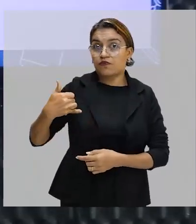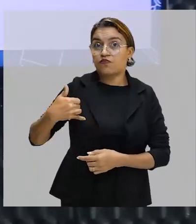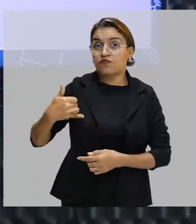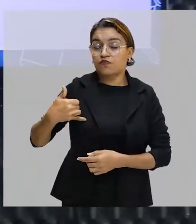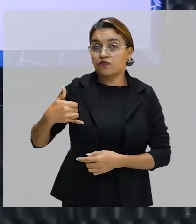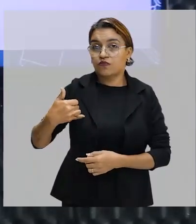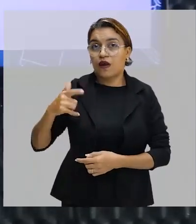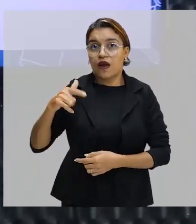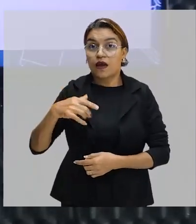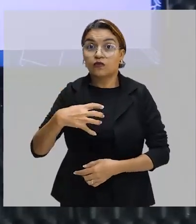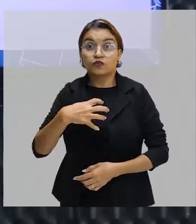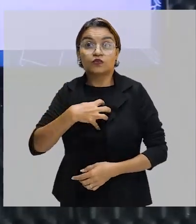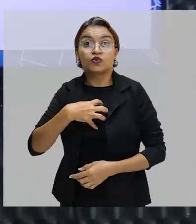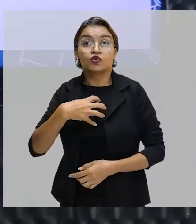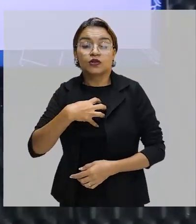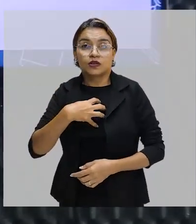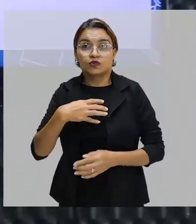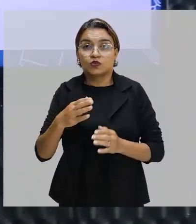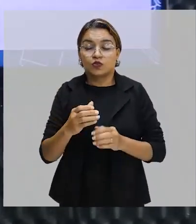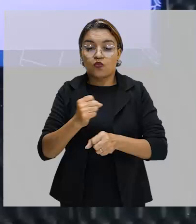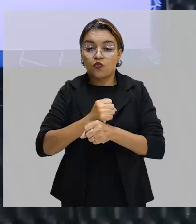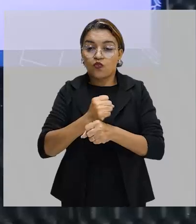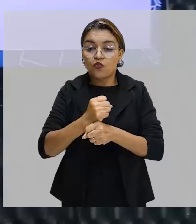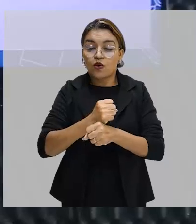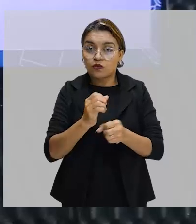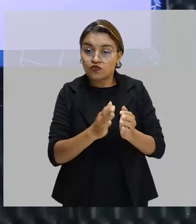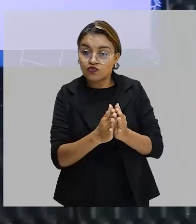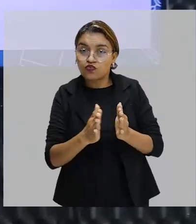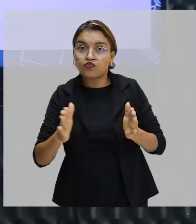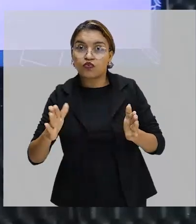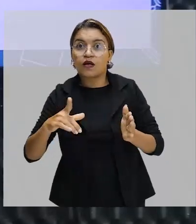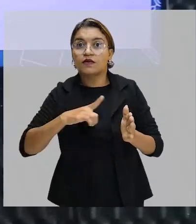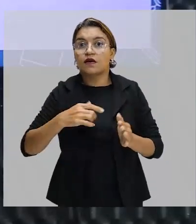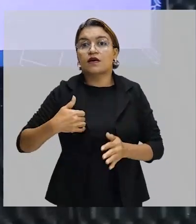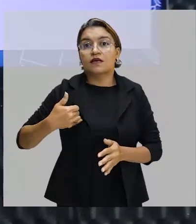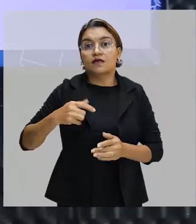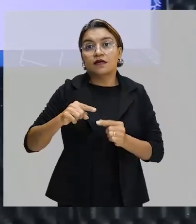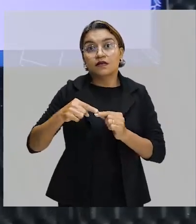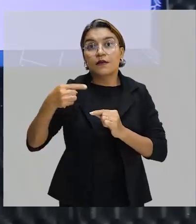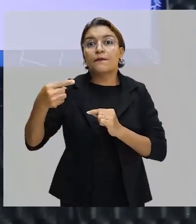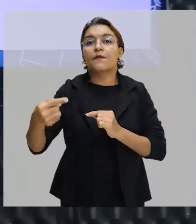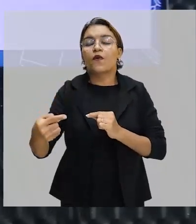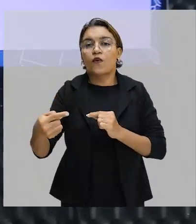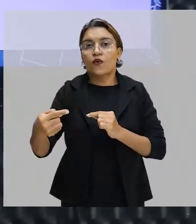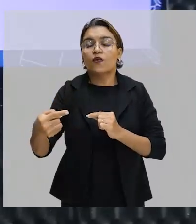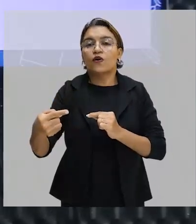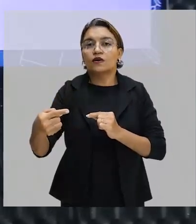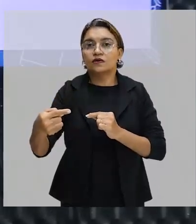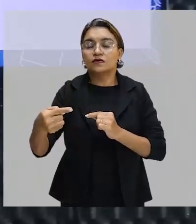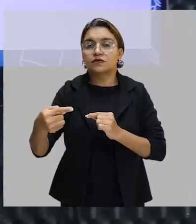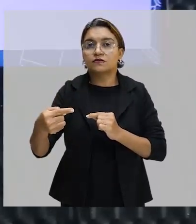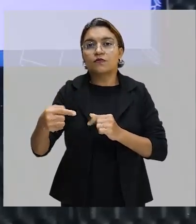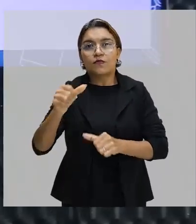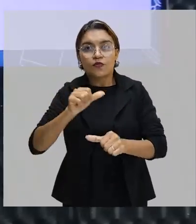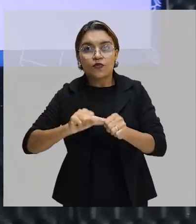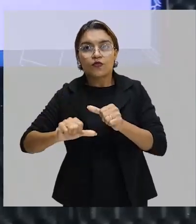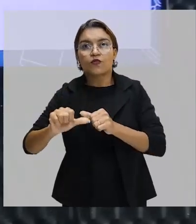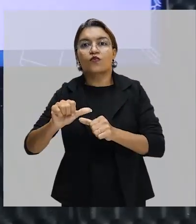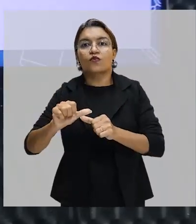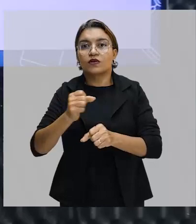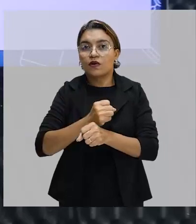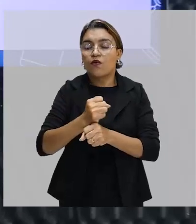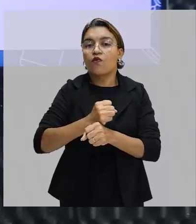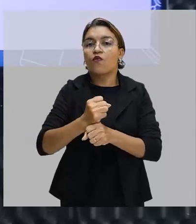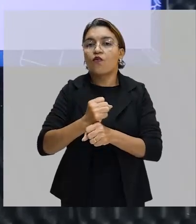um estado. Durante um ano, você tem aquela idade. Depois de um ano passado, você está com uma